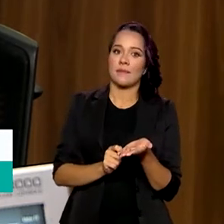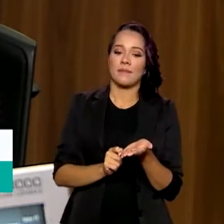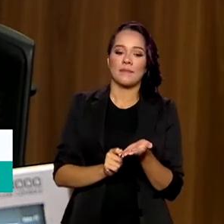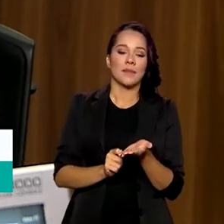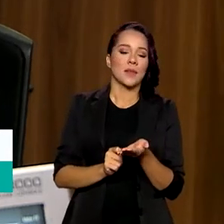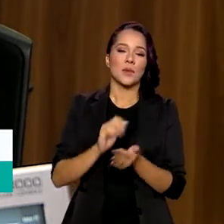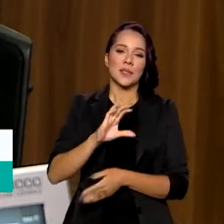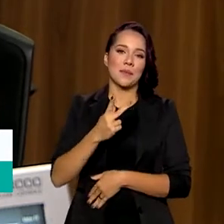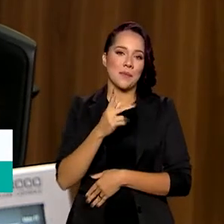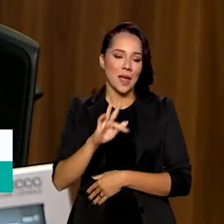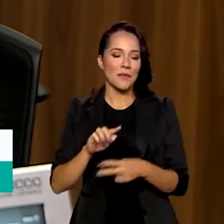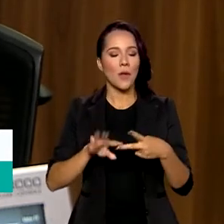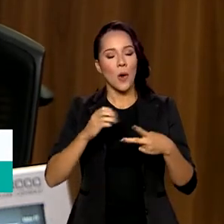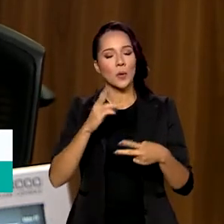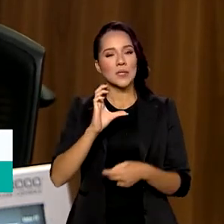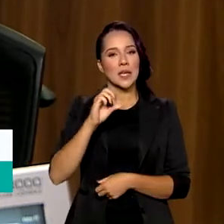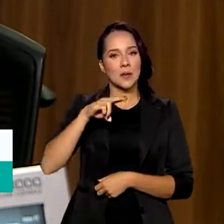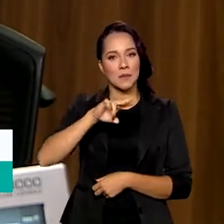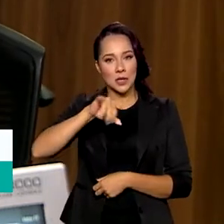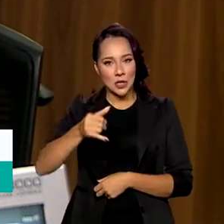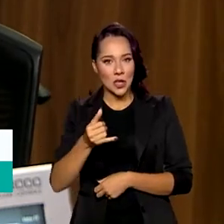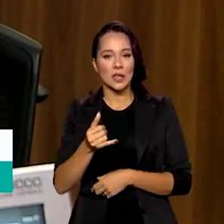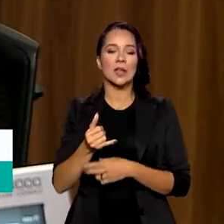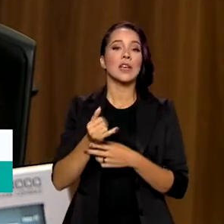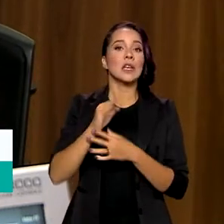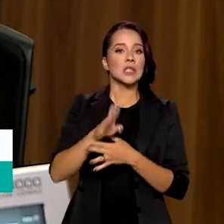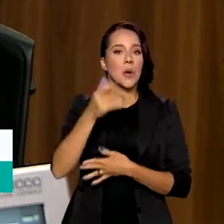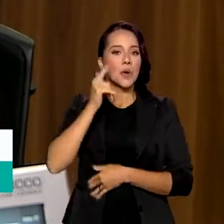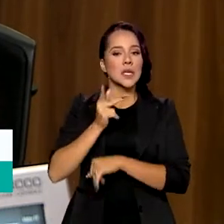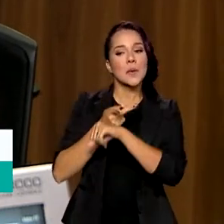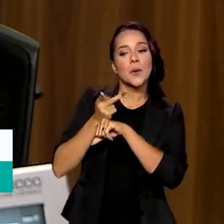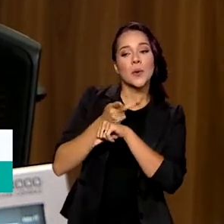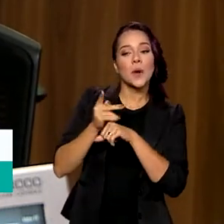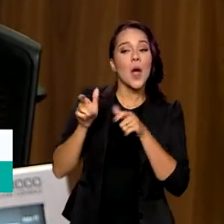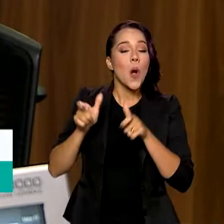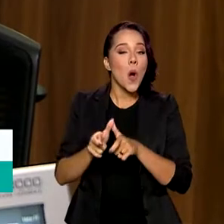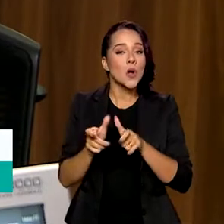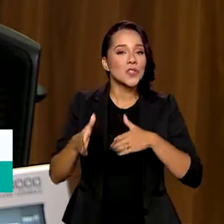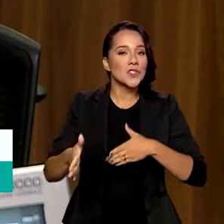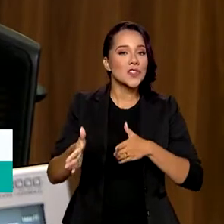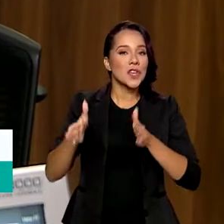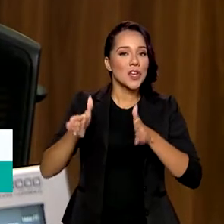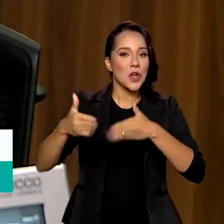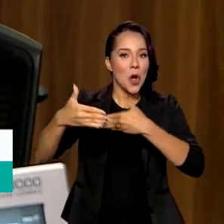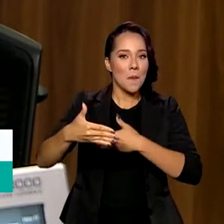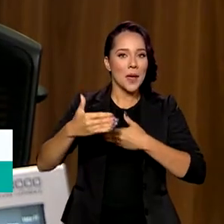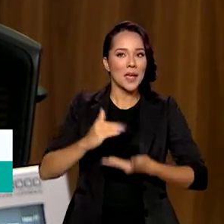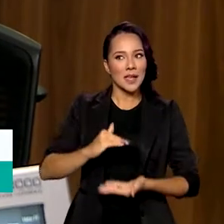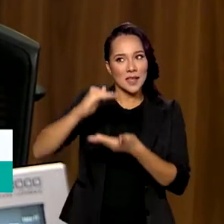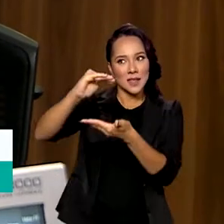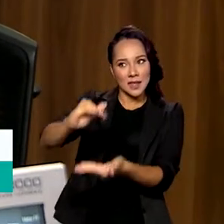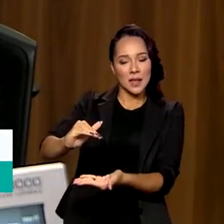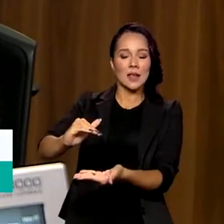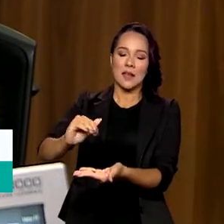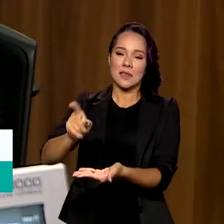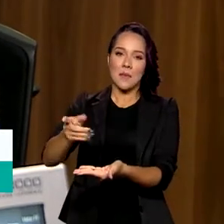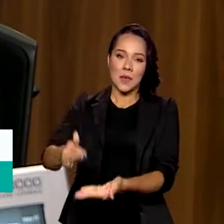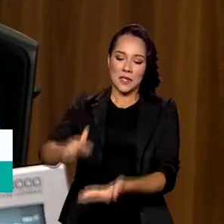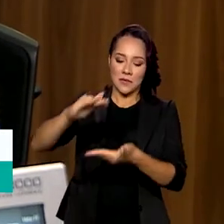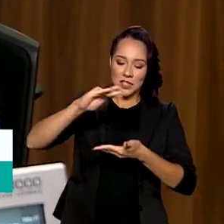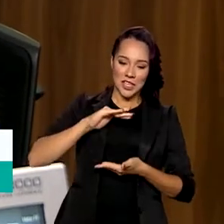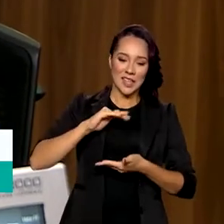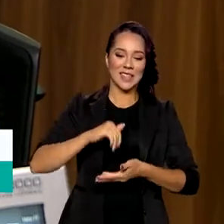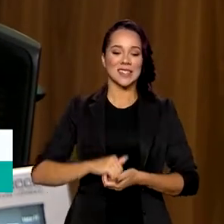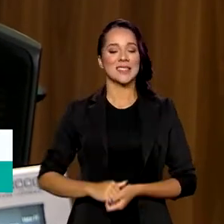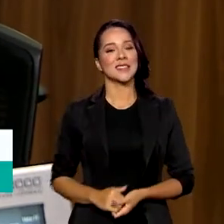pão como seu CPF ou com CNPJ da empresa você faz o rastreamento das encomendas que enviou inclusive daquelas que estão destinadas